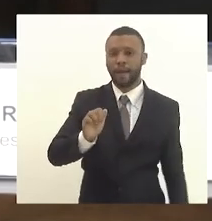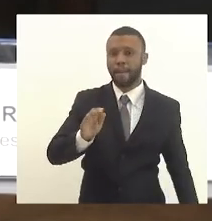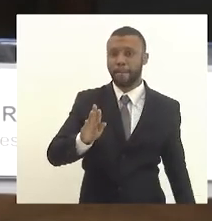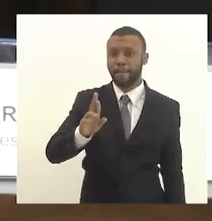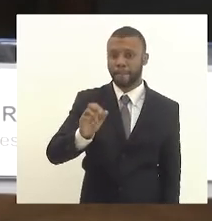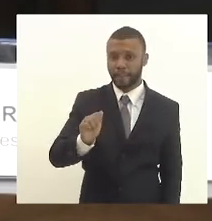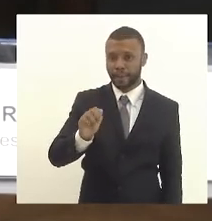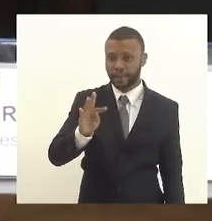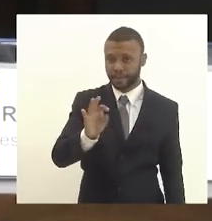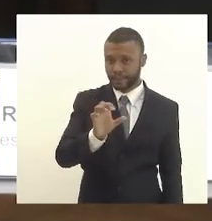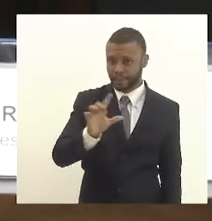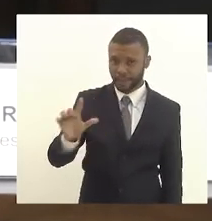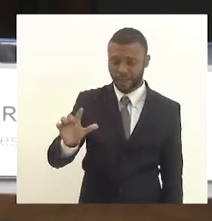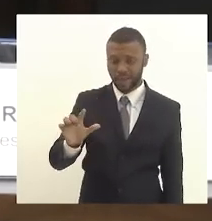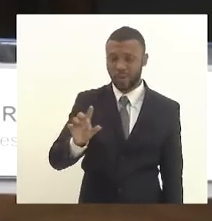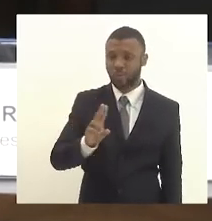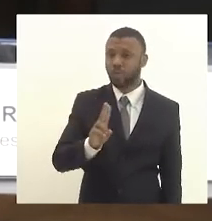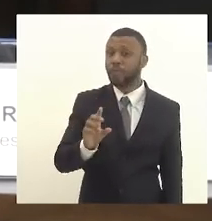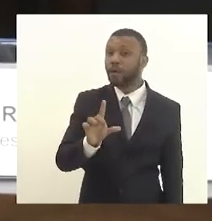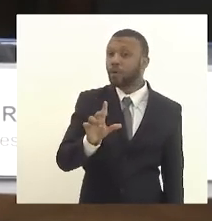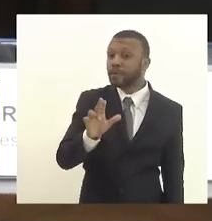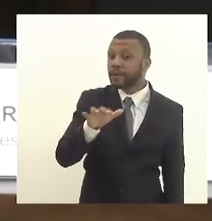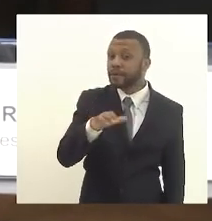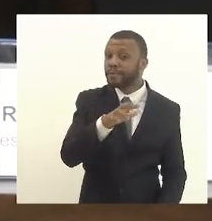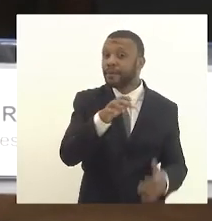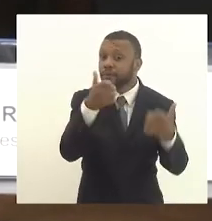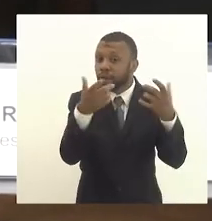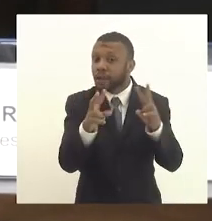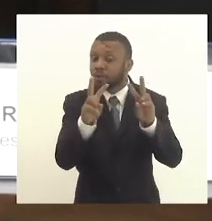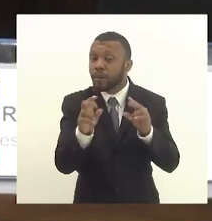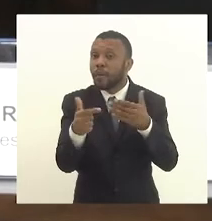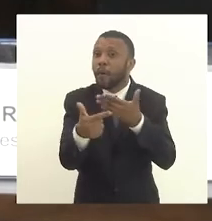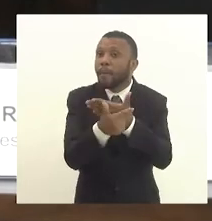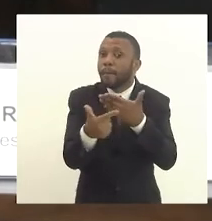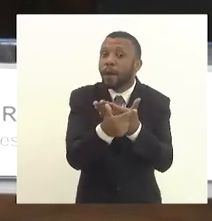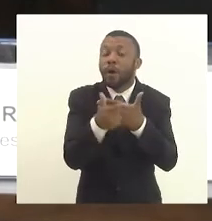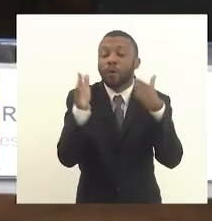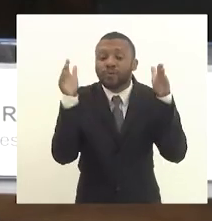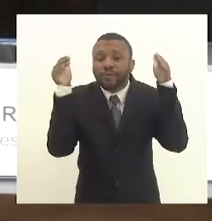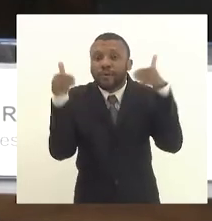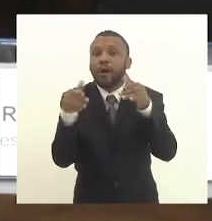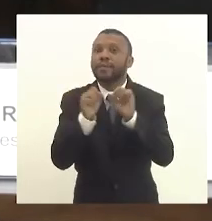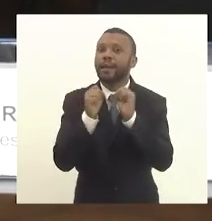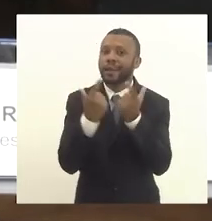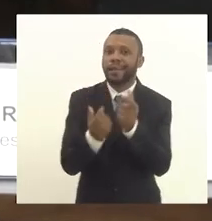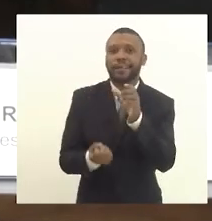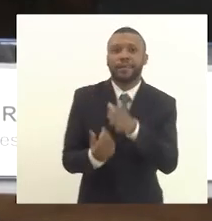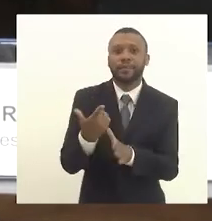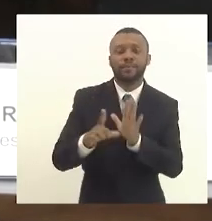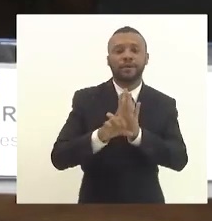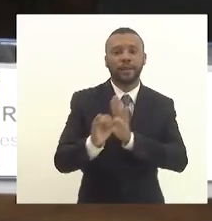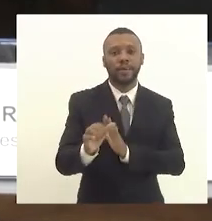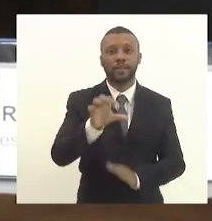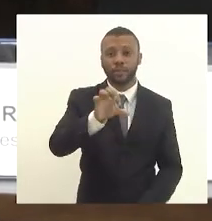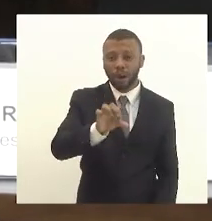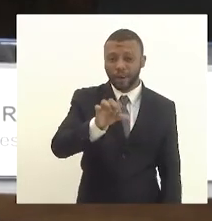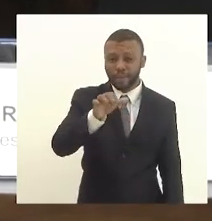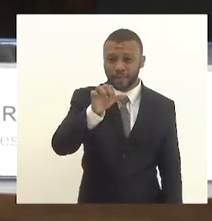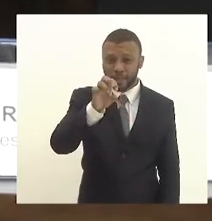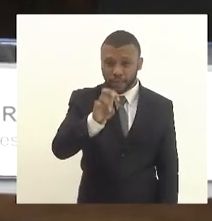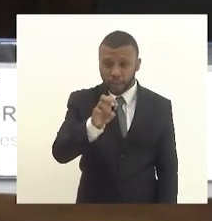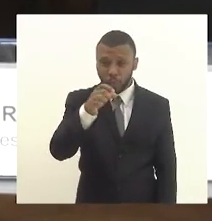Stutz, que irá abordar o papel do Fórum da Alerj na criação da Lei 9151 de 20. E já há